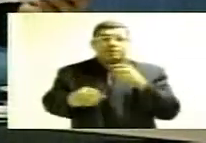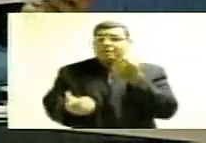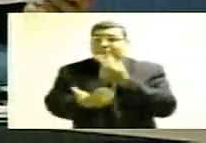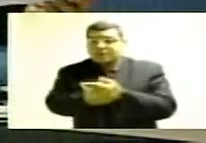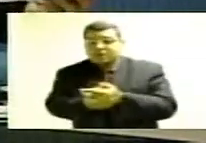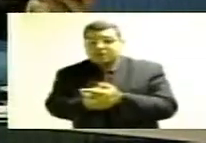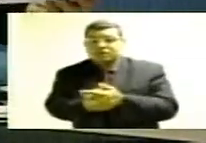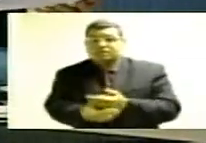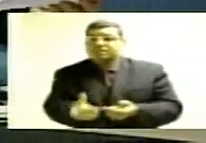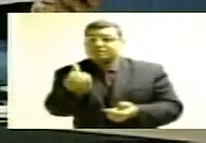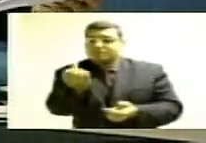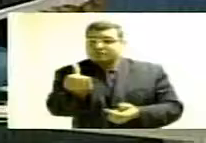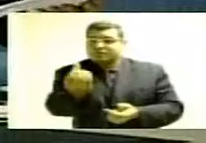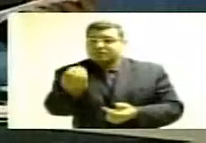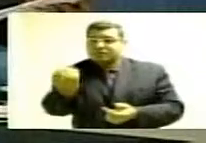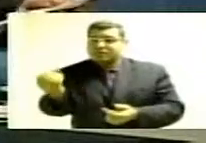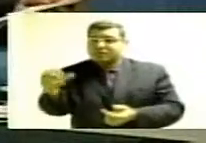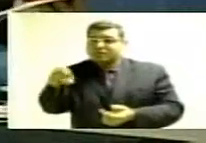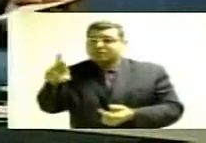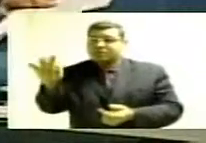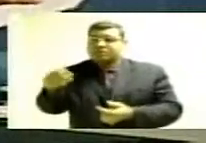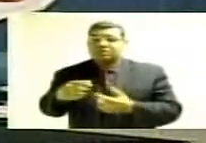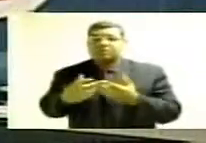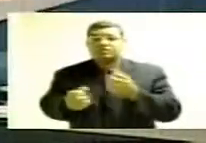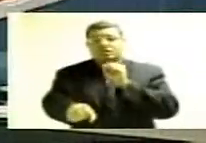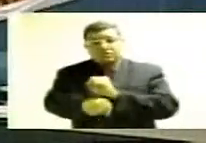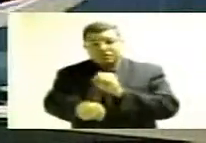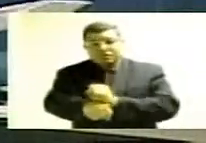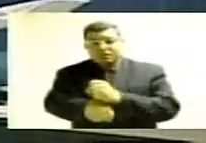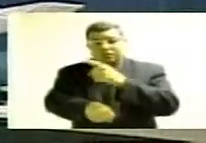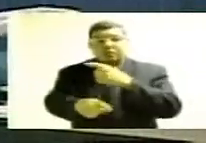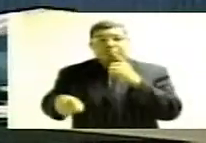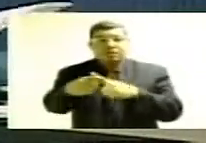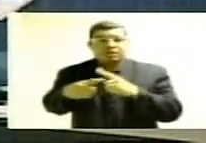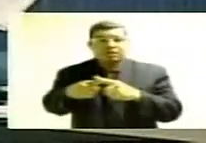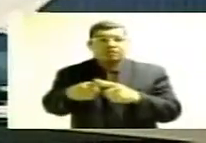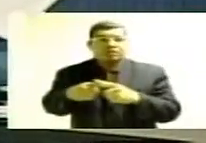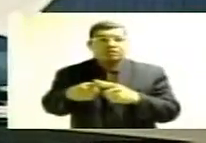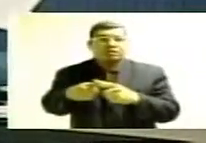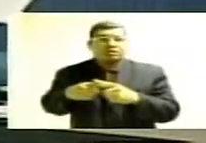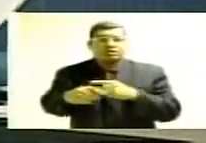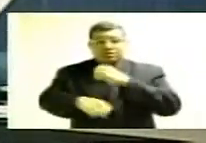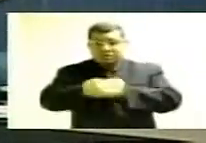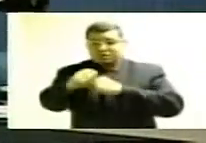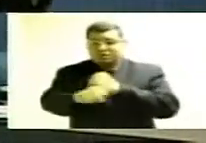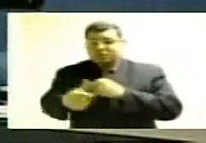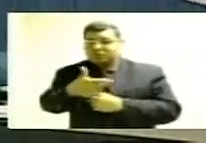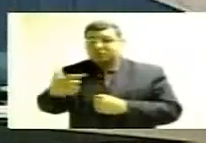pagou 600 milhões de reais empenhado. Portanto, rolou para